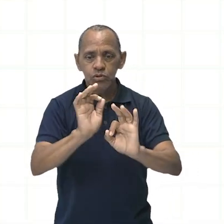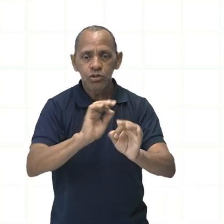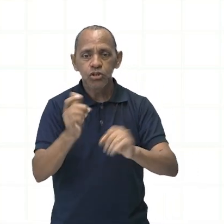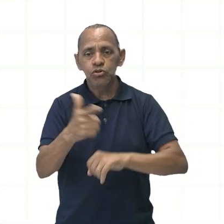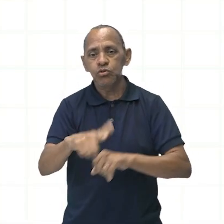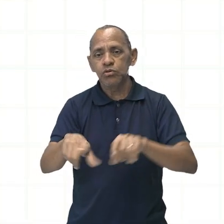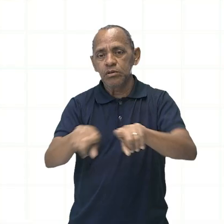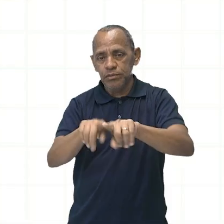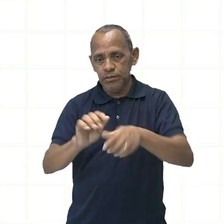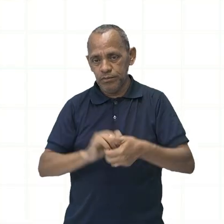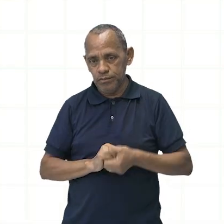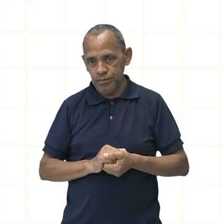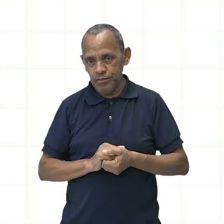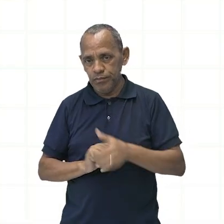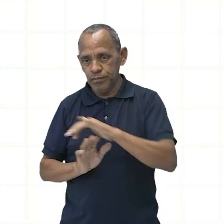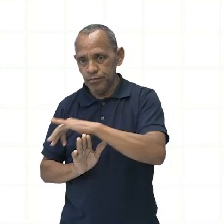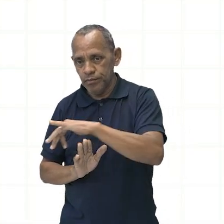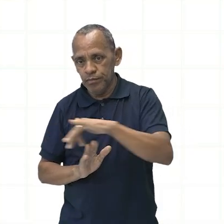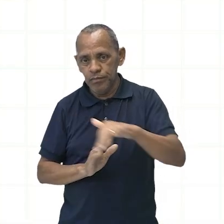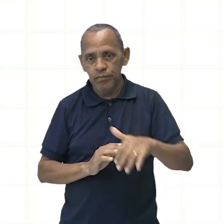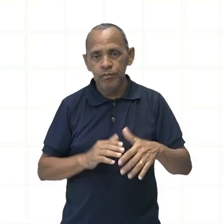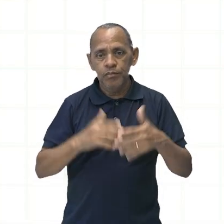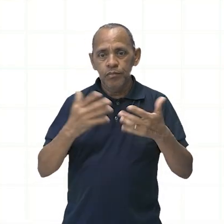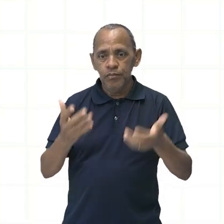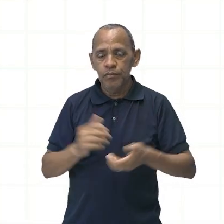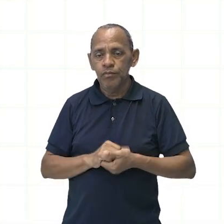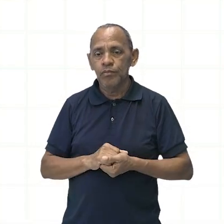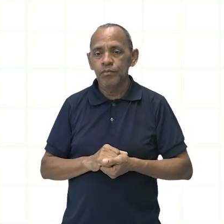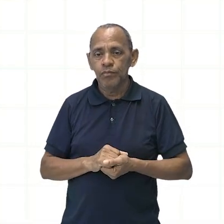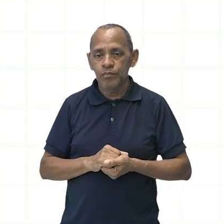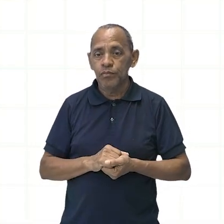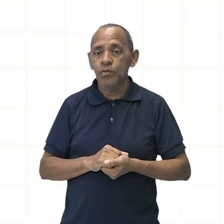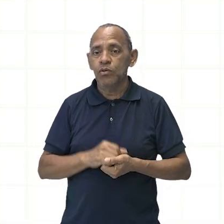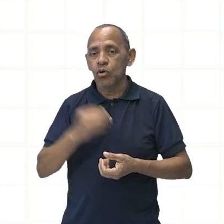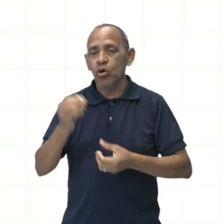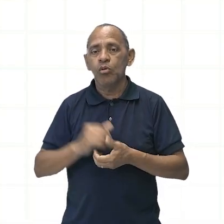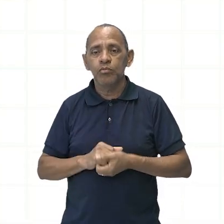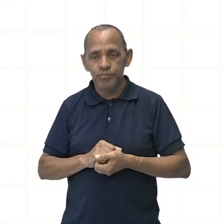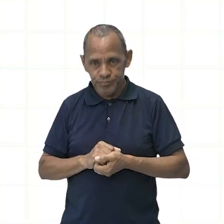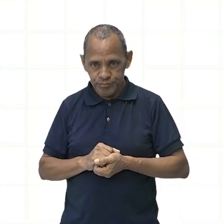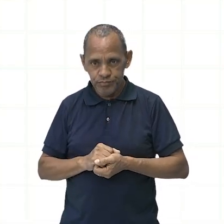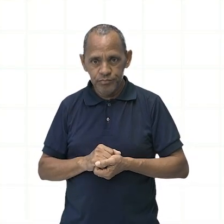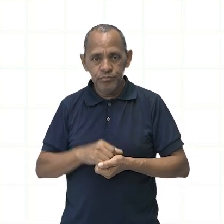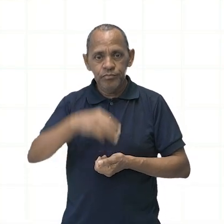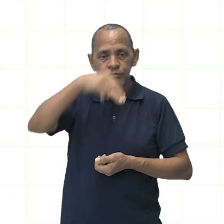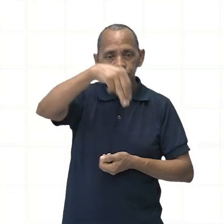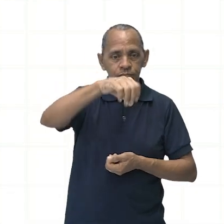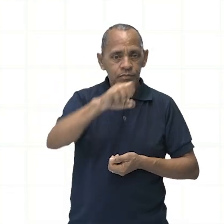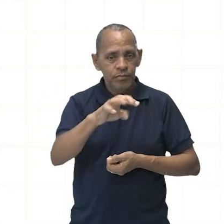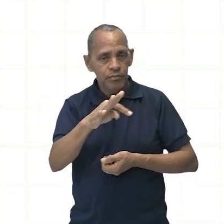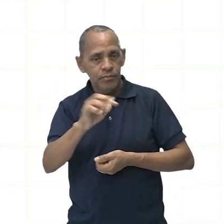reorganizar. Muito bem. Então, nós vamos para a metáfase 2.